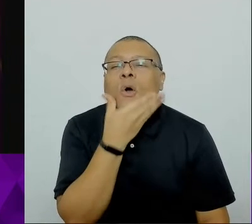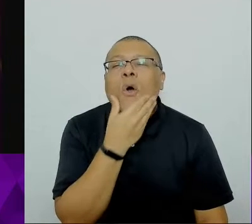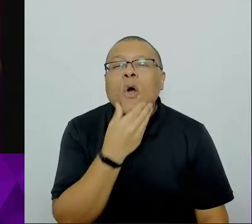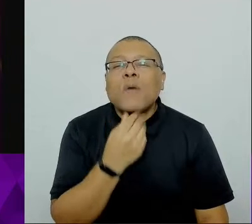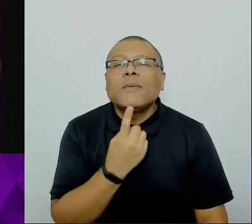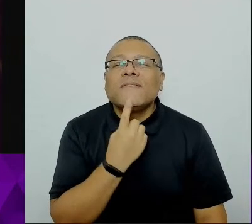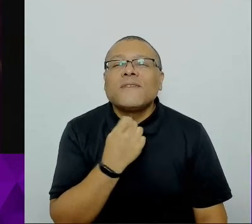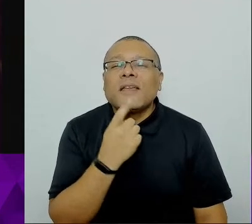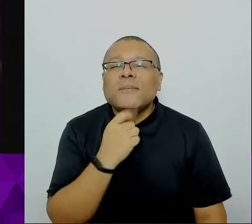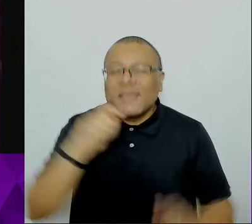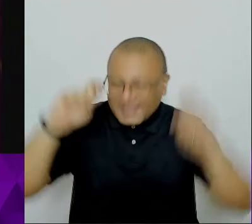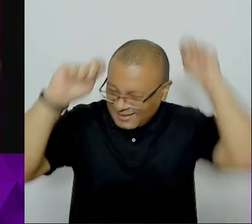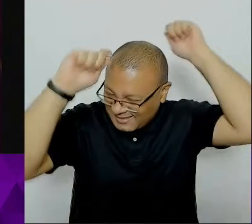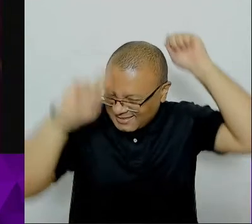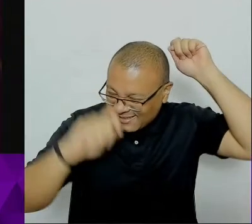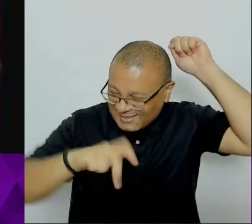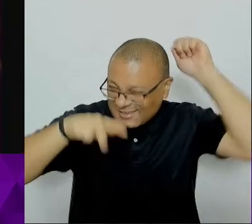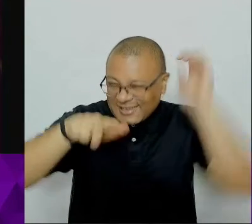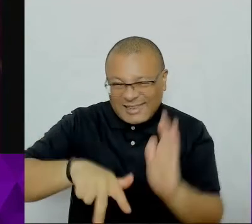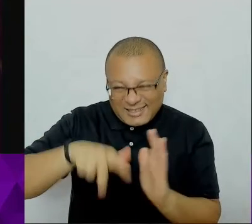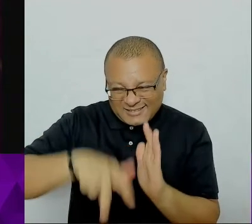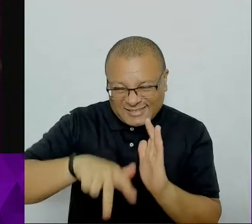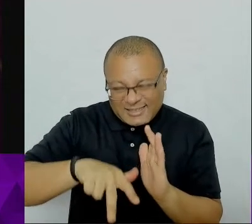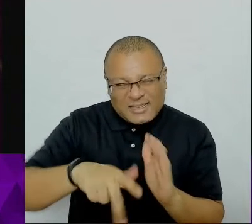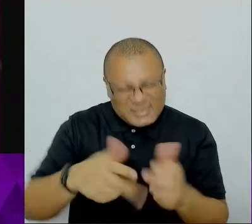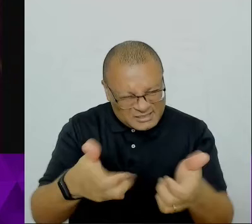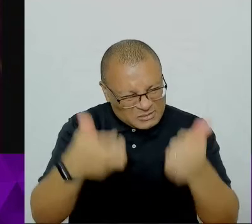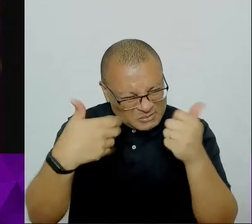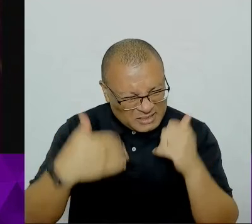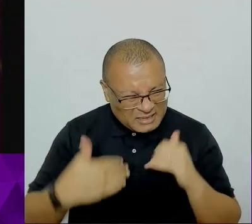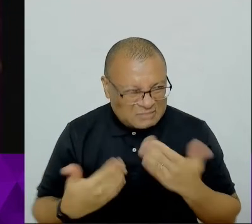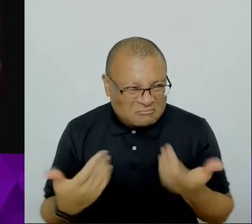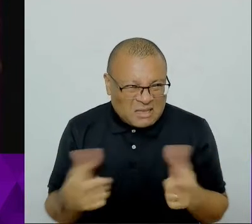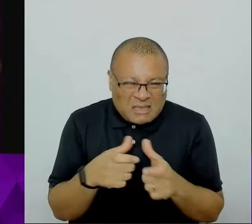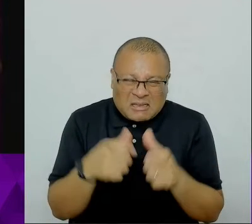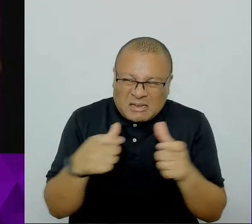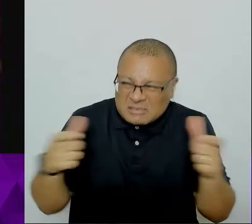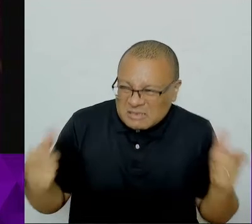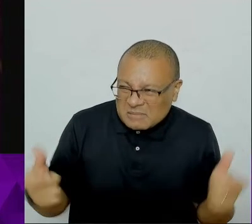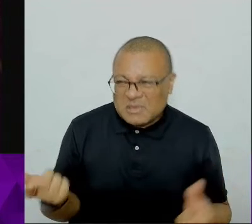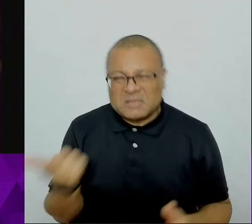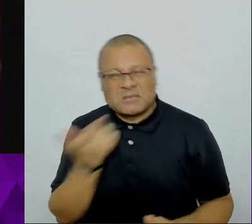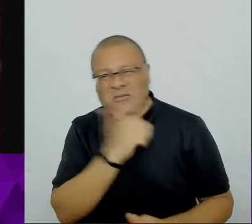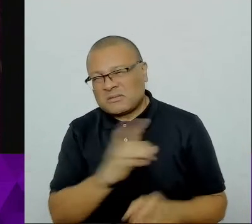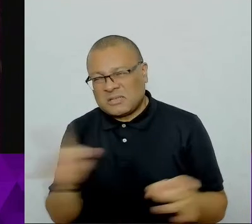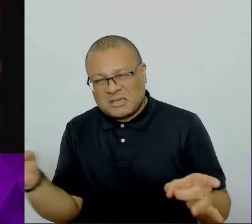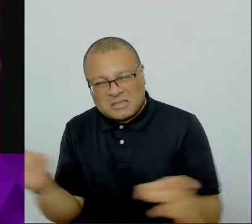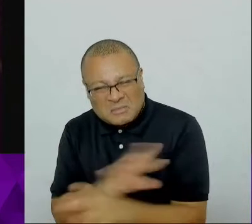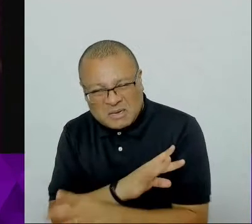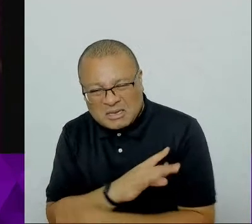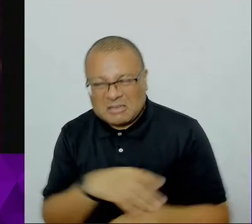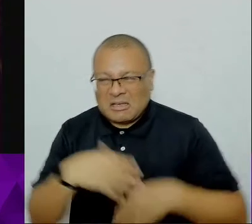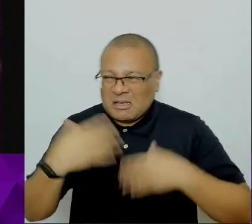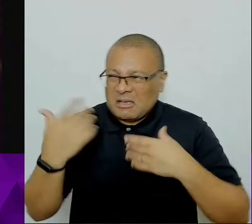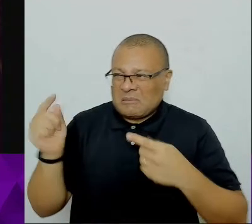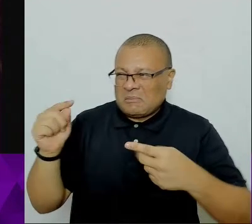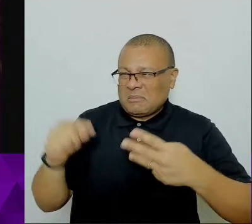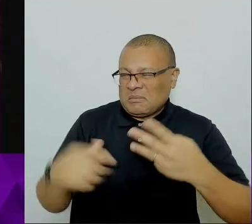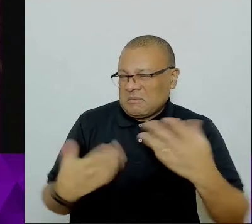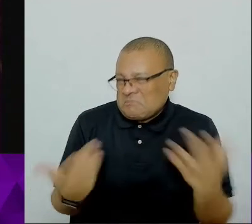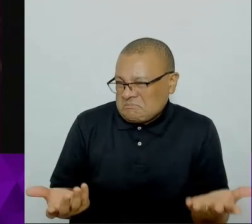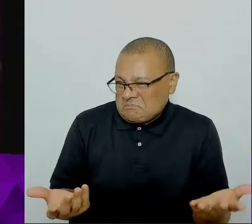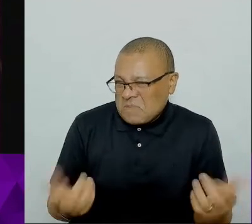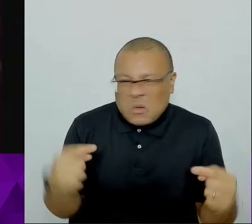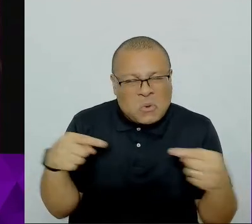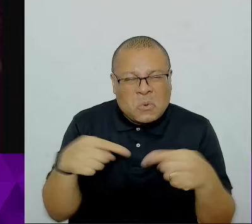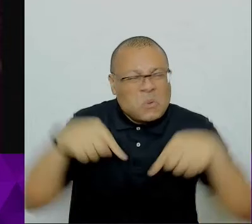Hat tá vindo aqui falando de carreira e de crescimento e de entregar e de erro e não sei o que, blá, blá, blá. Bom,